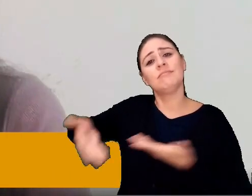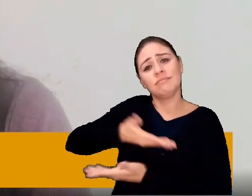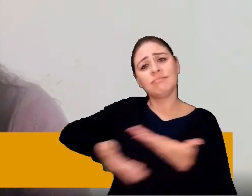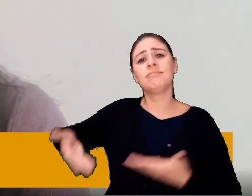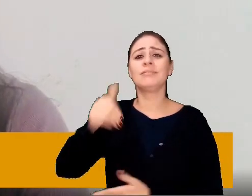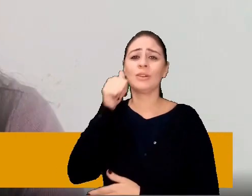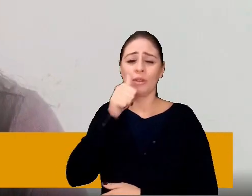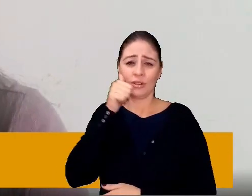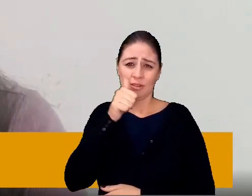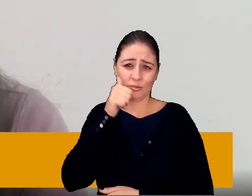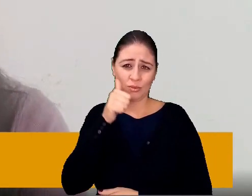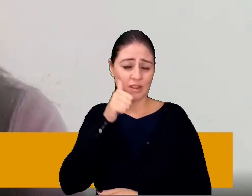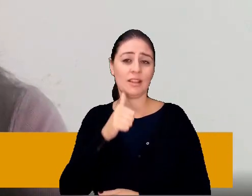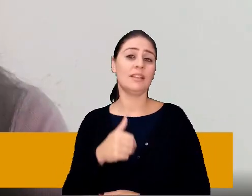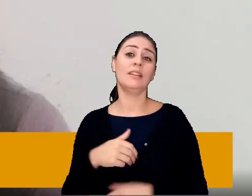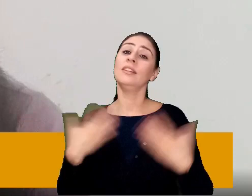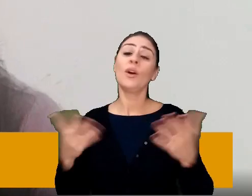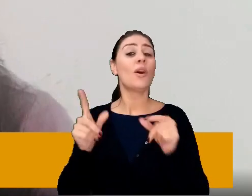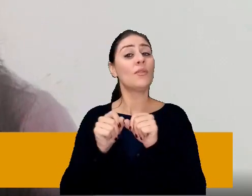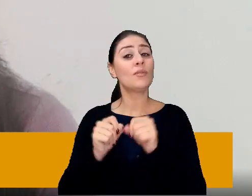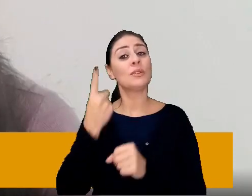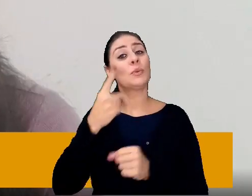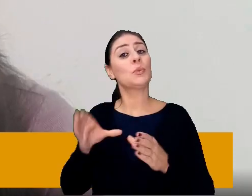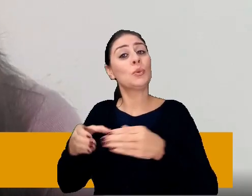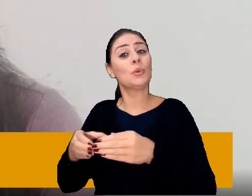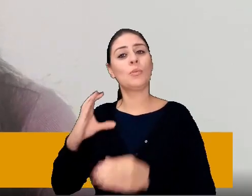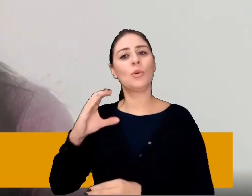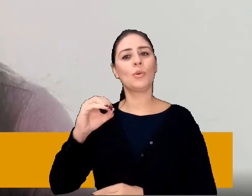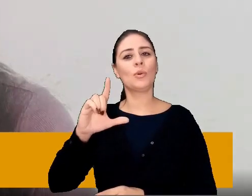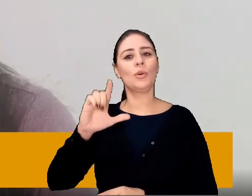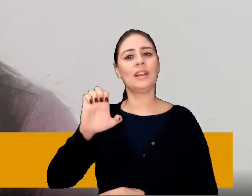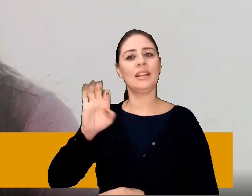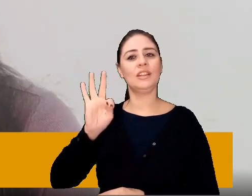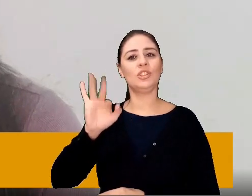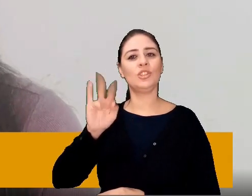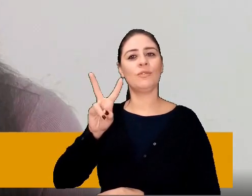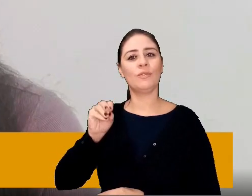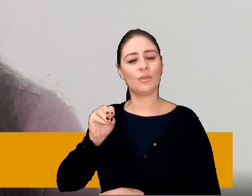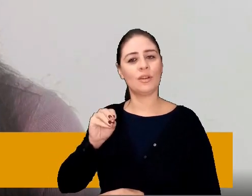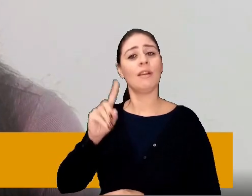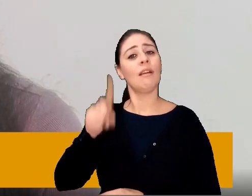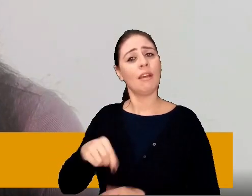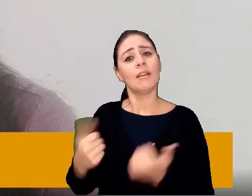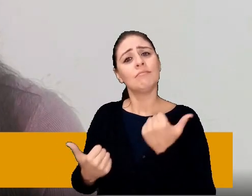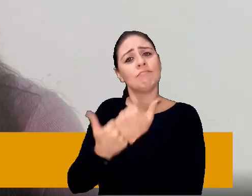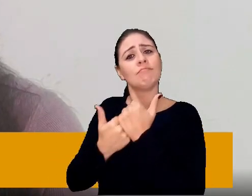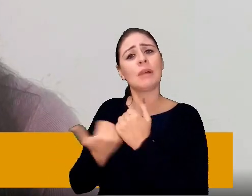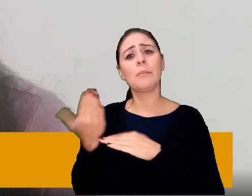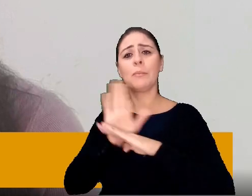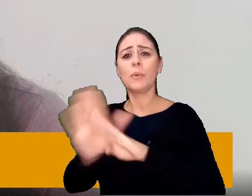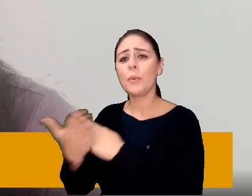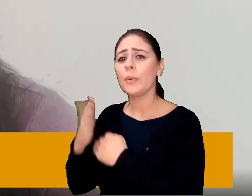dita sororidade, a etnossororidade, né, entre as mulheres. E eu falei assim, olha, vamos fazer um coletivo,